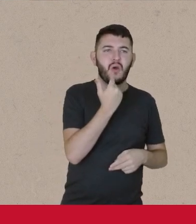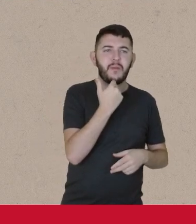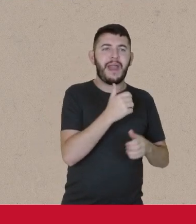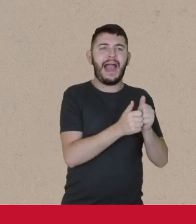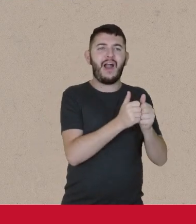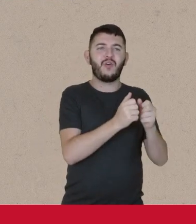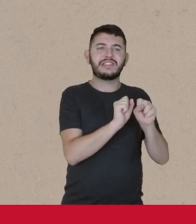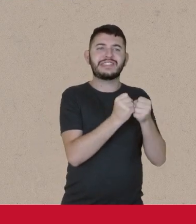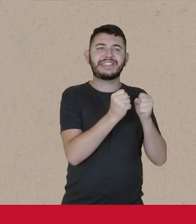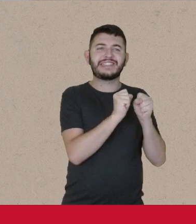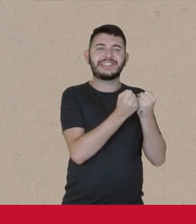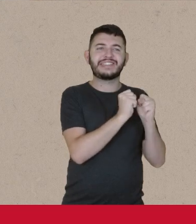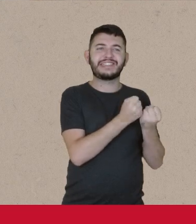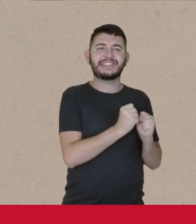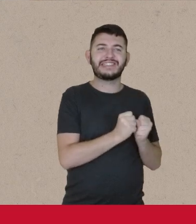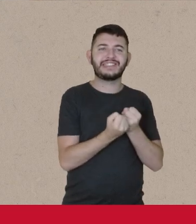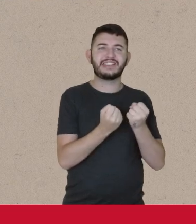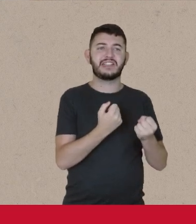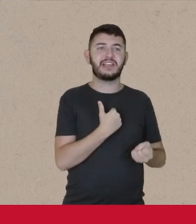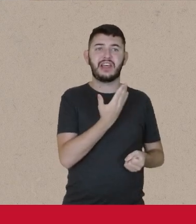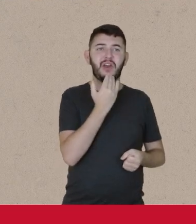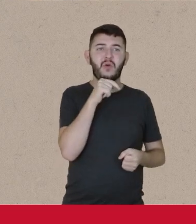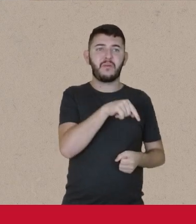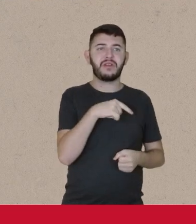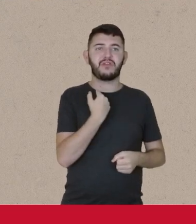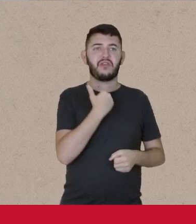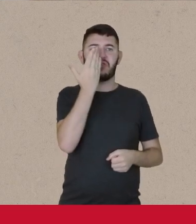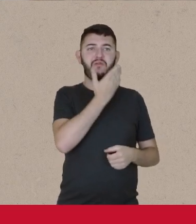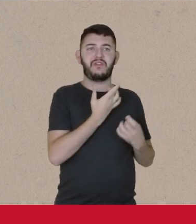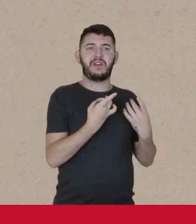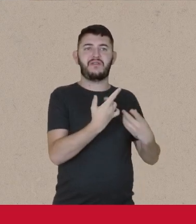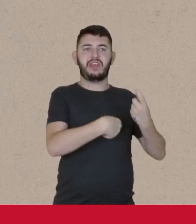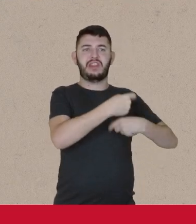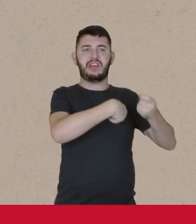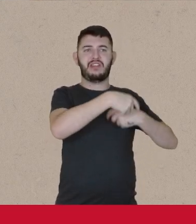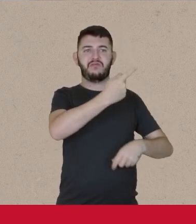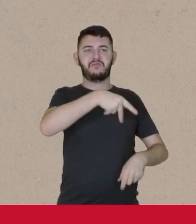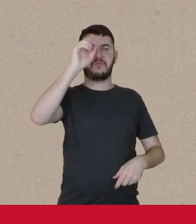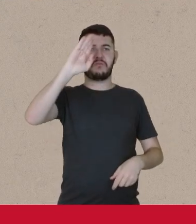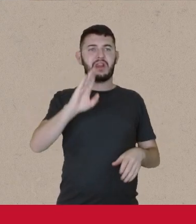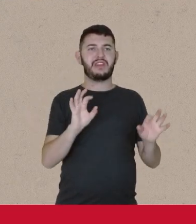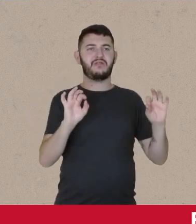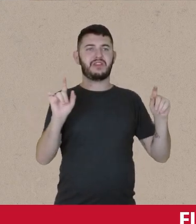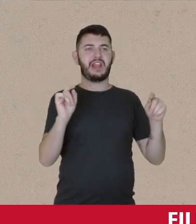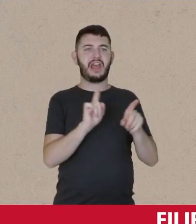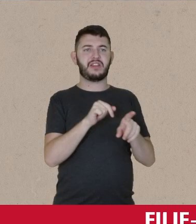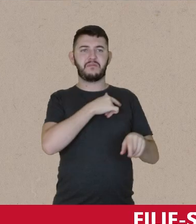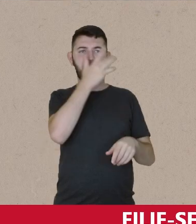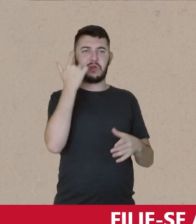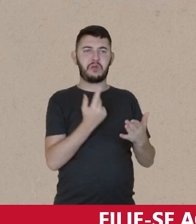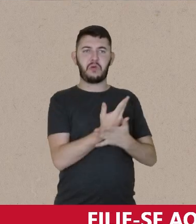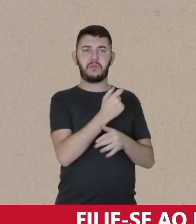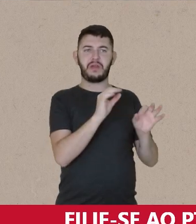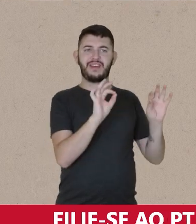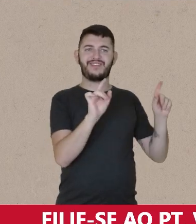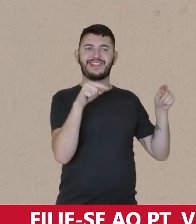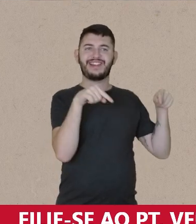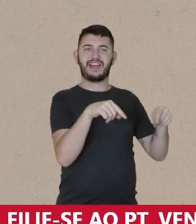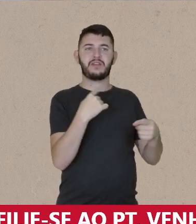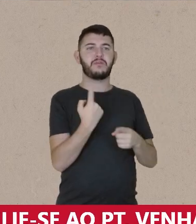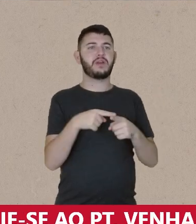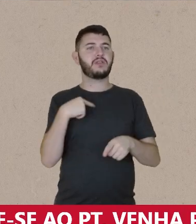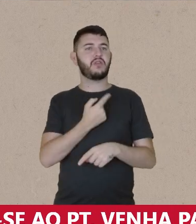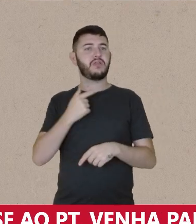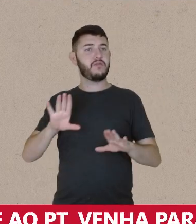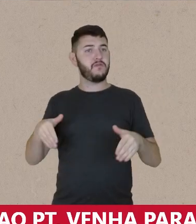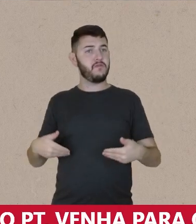esse tipo de comida que a gente não via mais vendendo no Brasil, que não tinha mais público, porque a gente tinha conseguido sair do